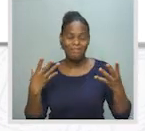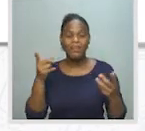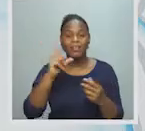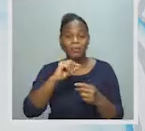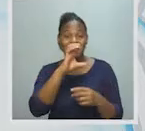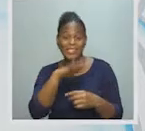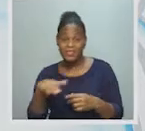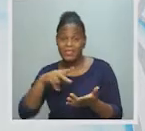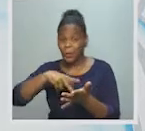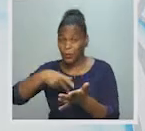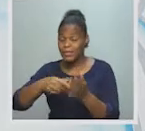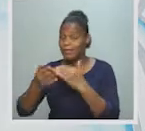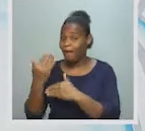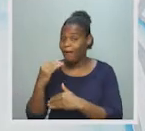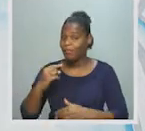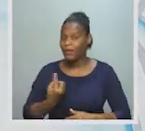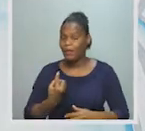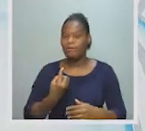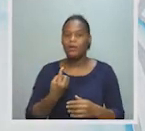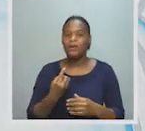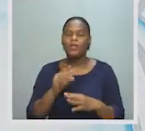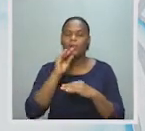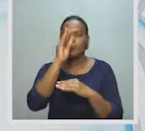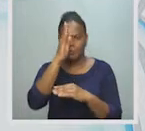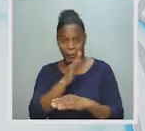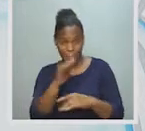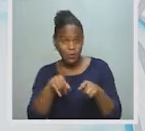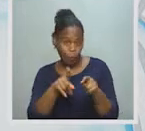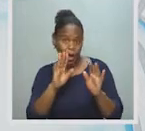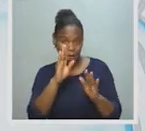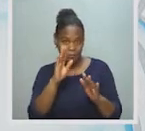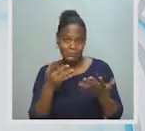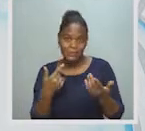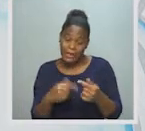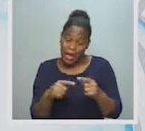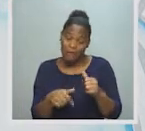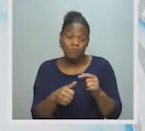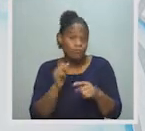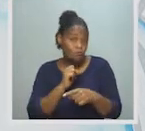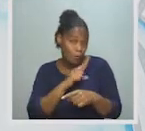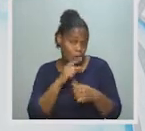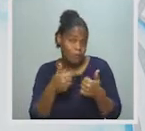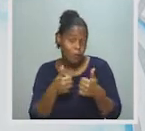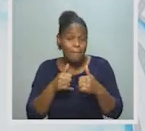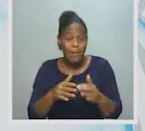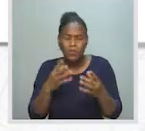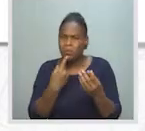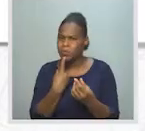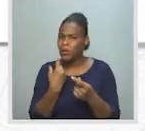Imaginem, a ciência e tecnologia era para ser uma bênção, no entanto, muitas